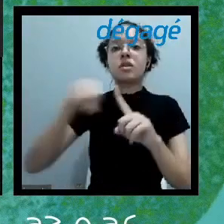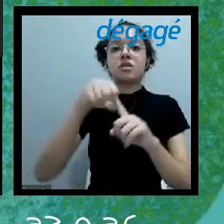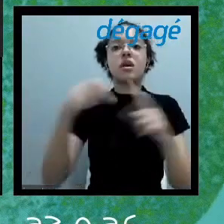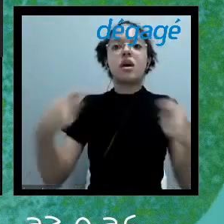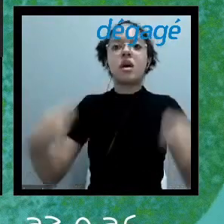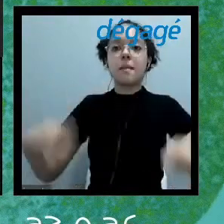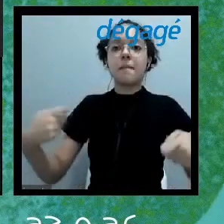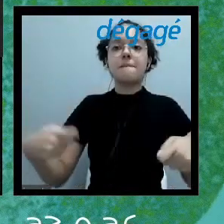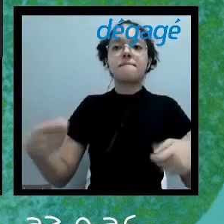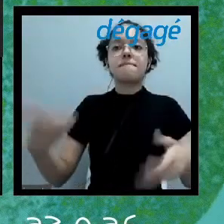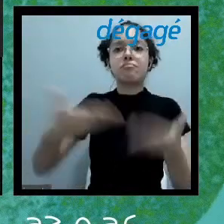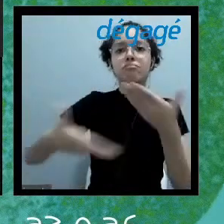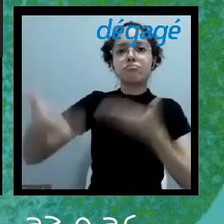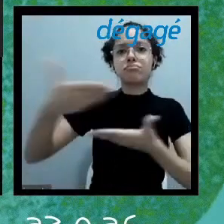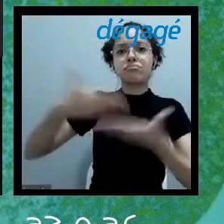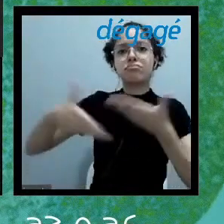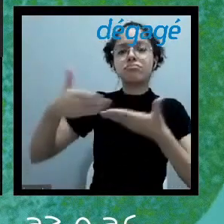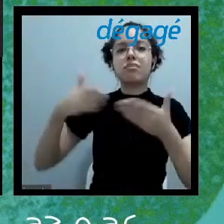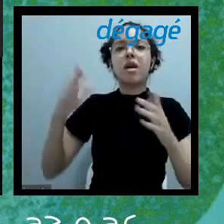estranha, né,